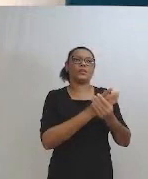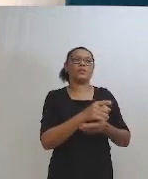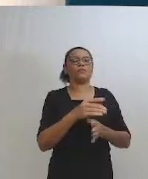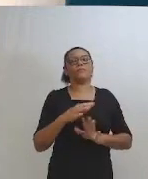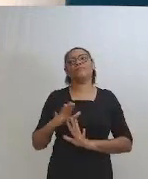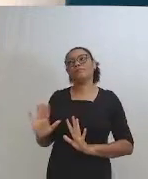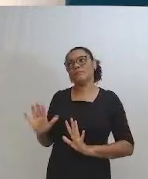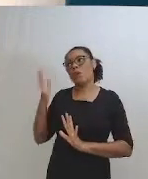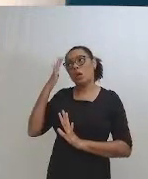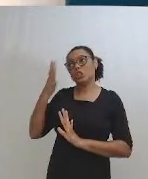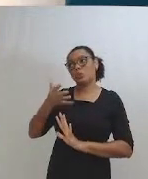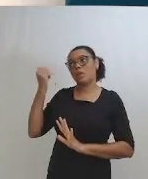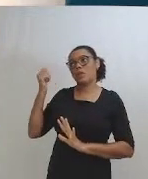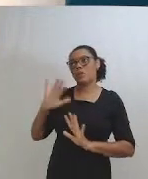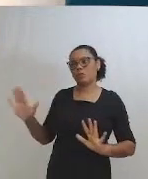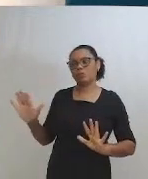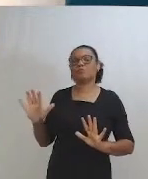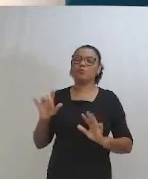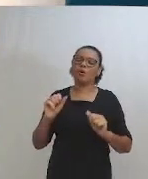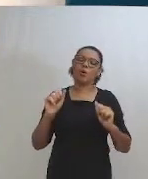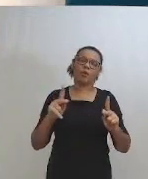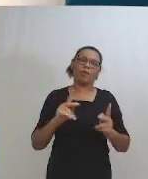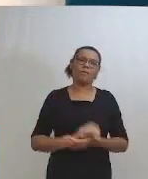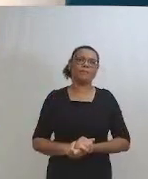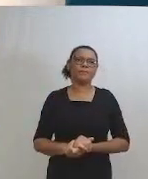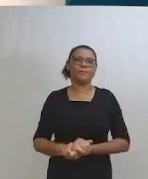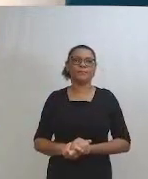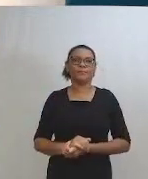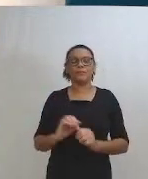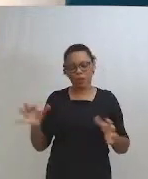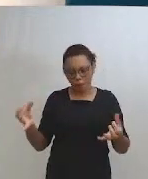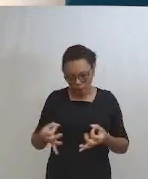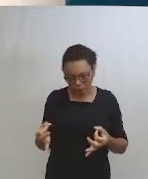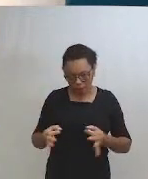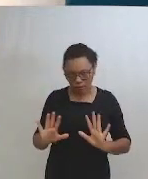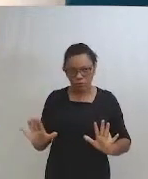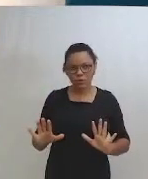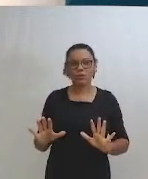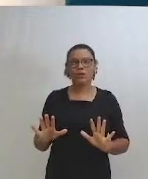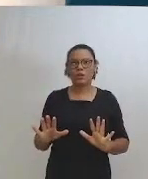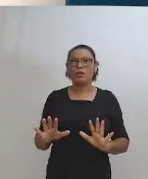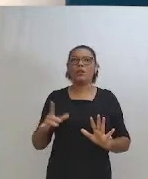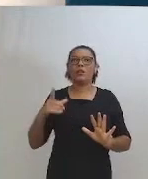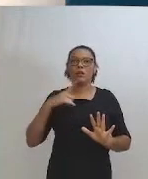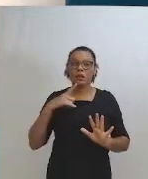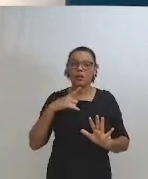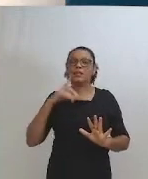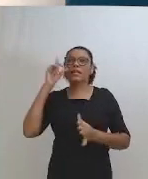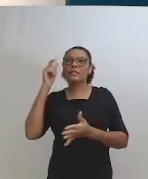assim atende. Ok. Perfeito? Ou seja, eu coloco nos termos decididos no RMS